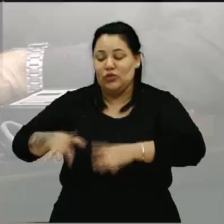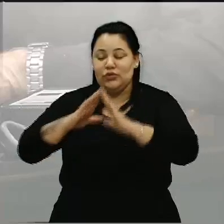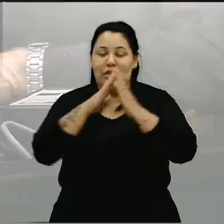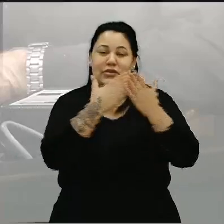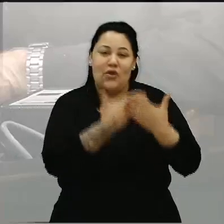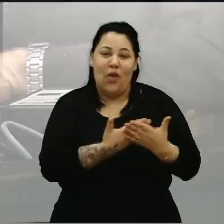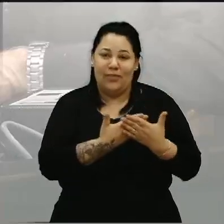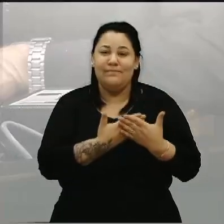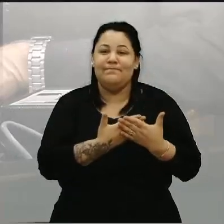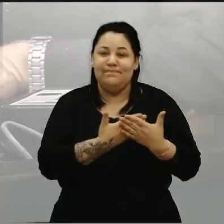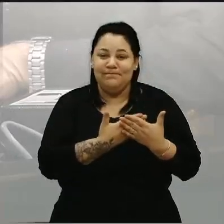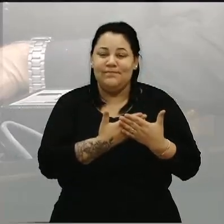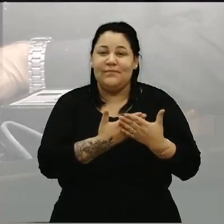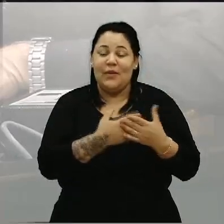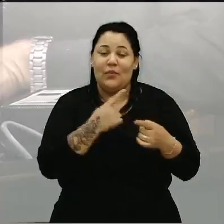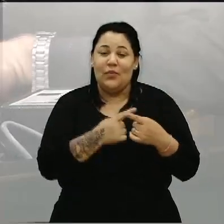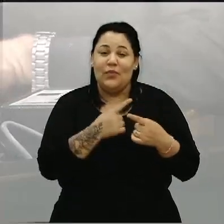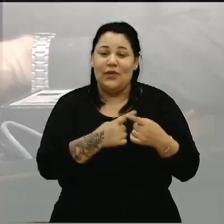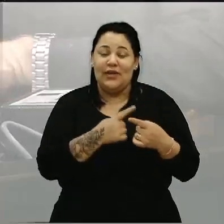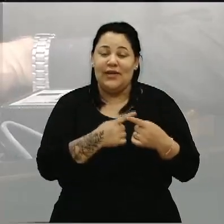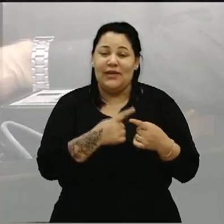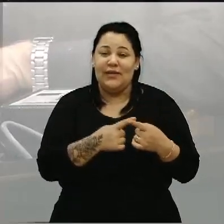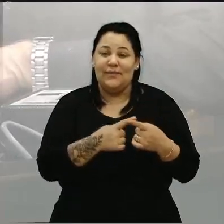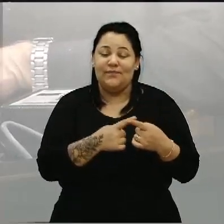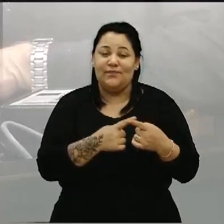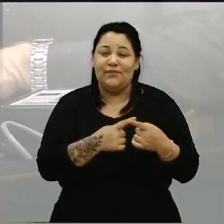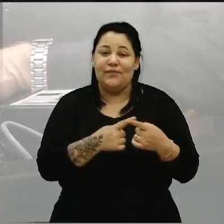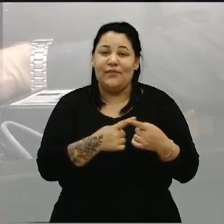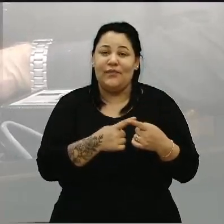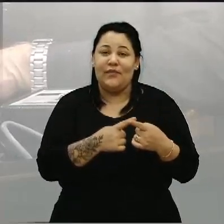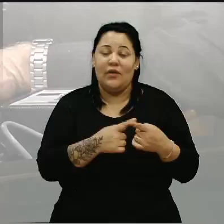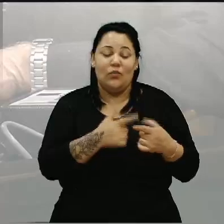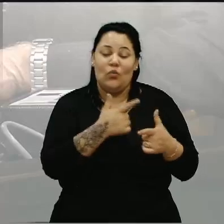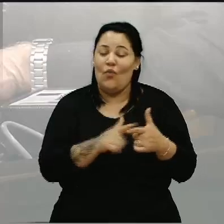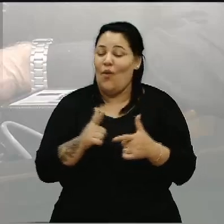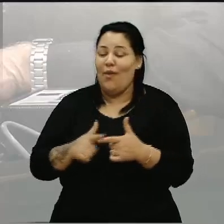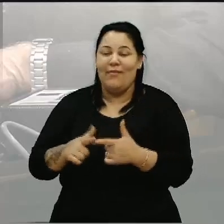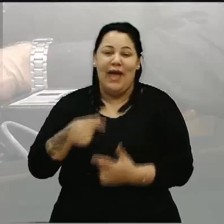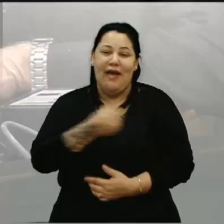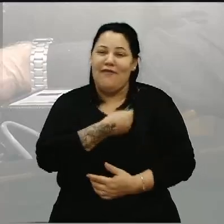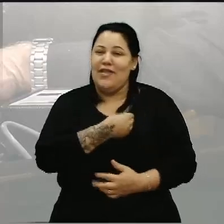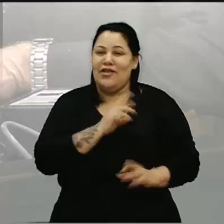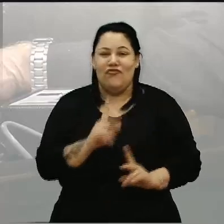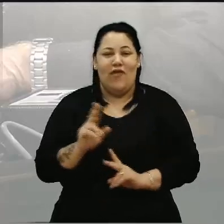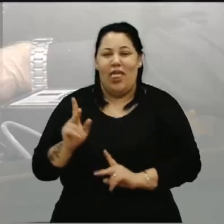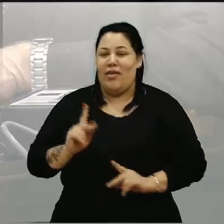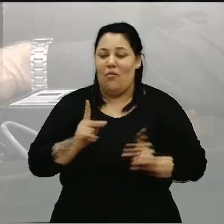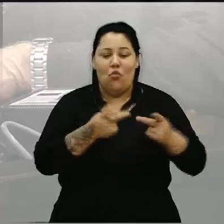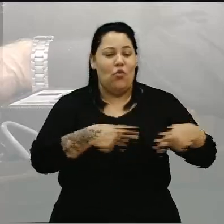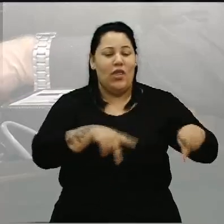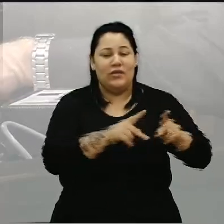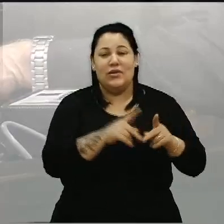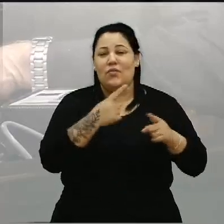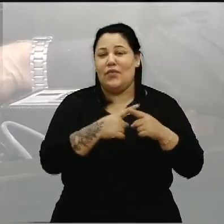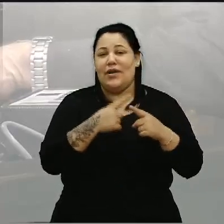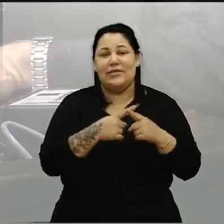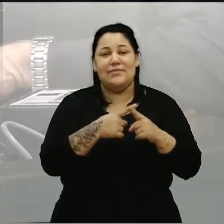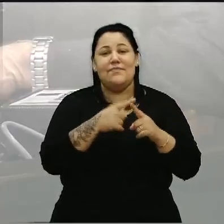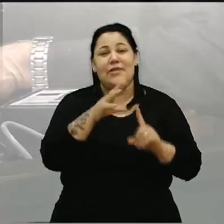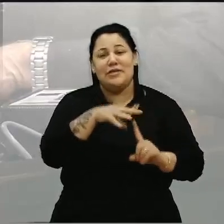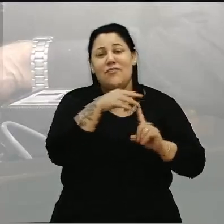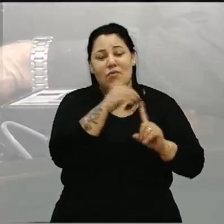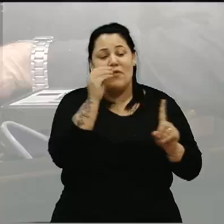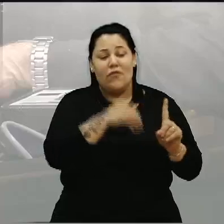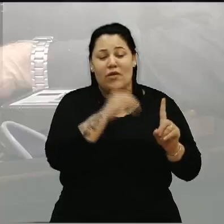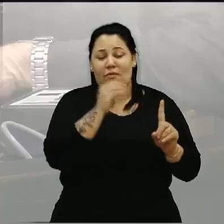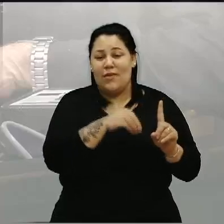evasão estão associados a inúmeros problemas do curso de vida diferentes em decorrência de fatores e vulnerabilidades